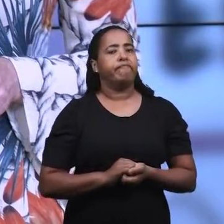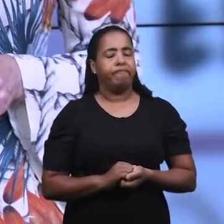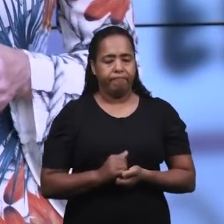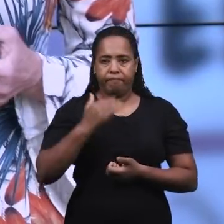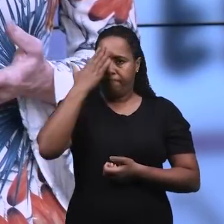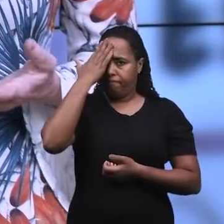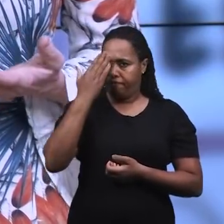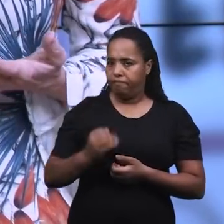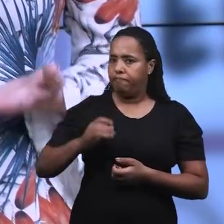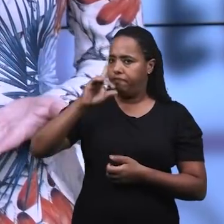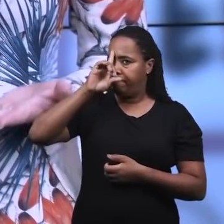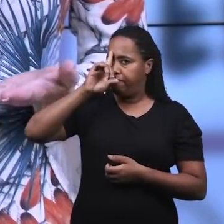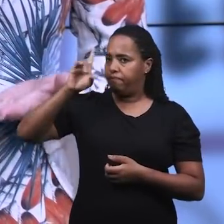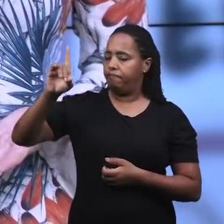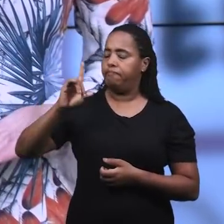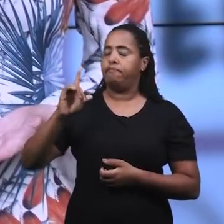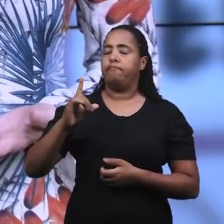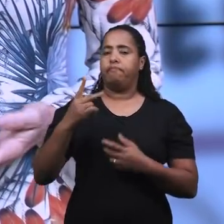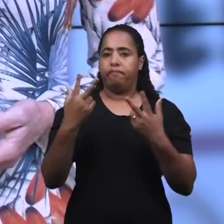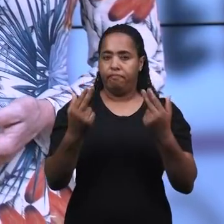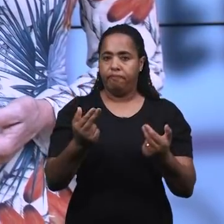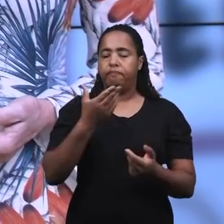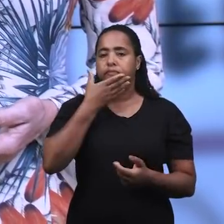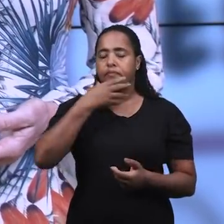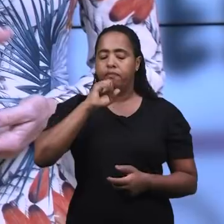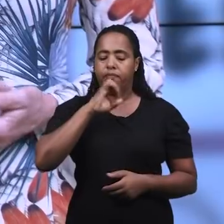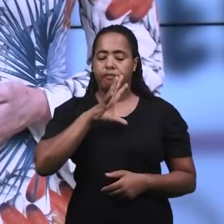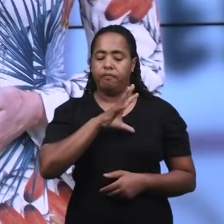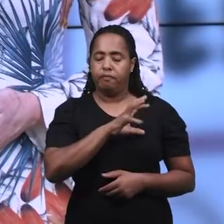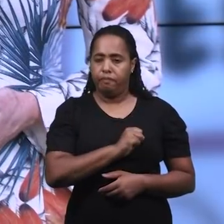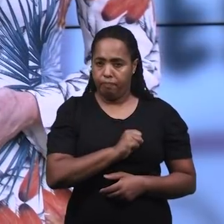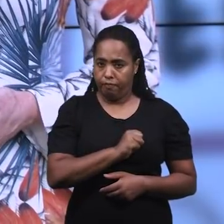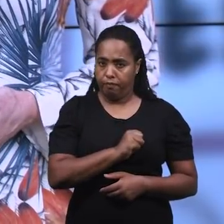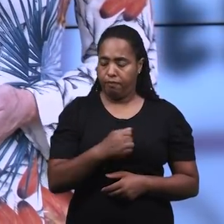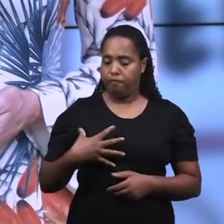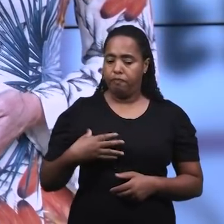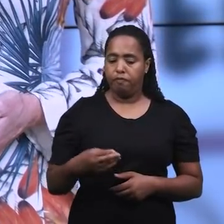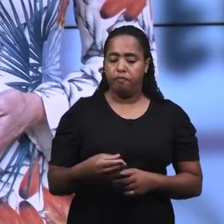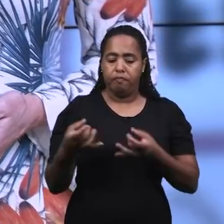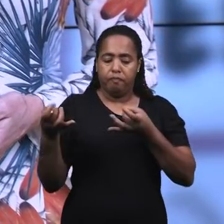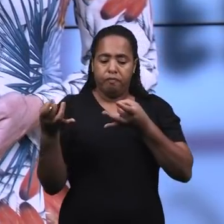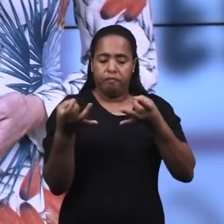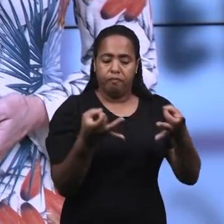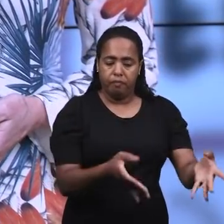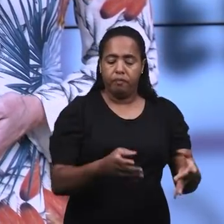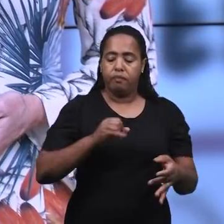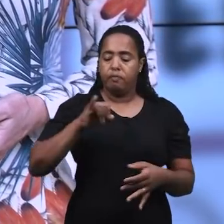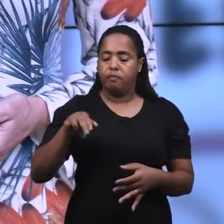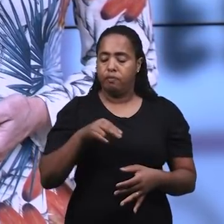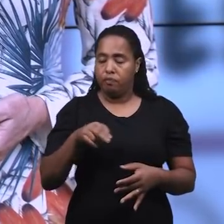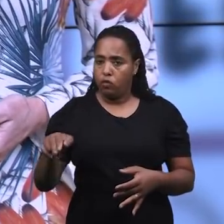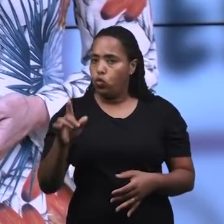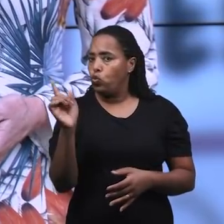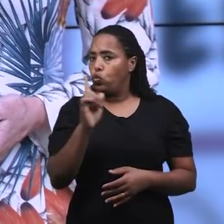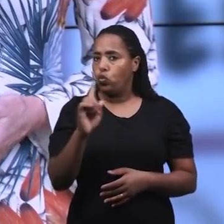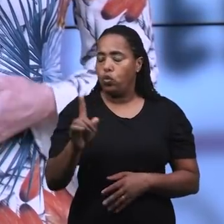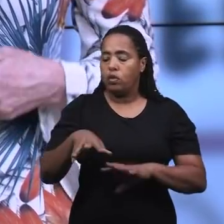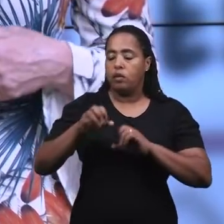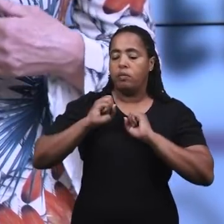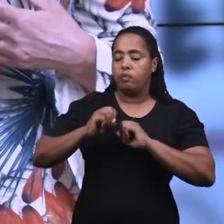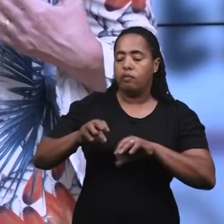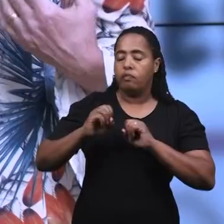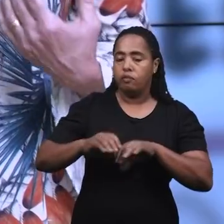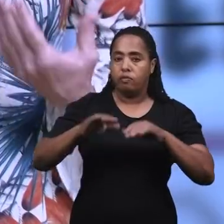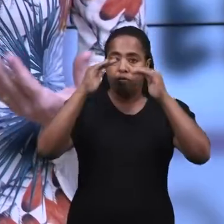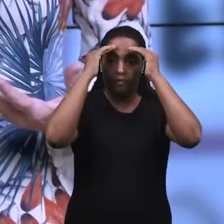Deus, como pai que ama seu filho, não desistiu de Jonas. E para ensiná-lo a obedecer e a